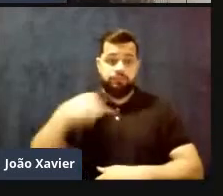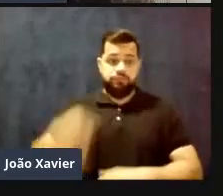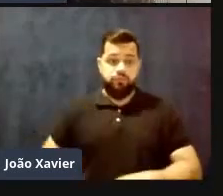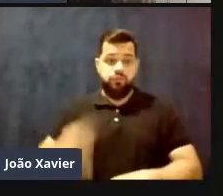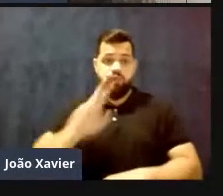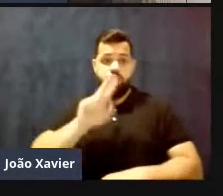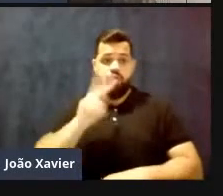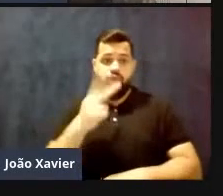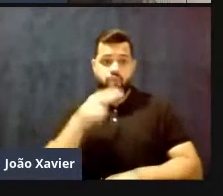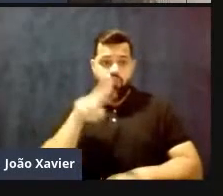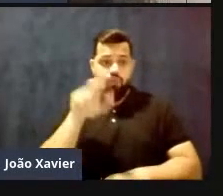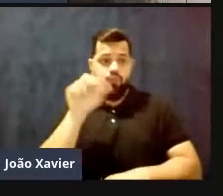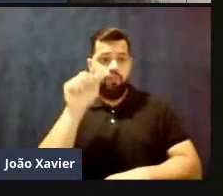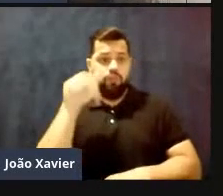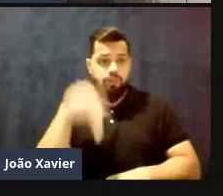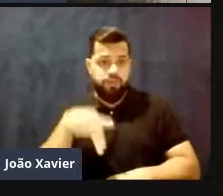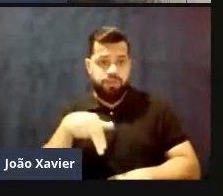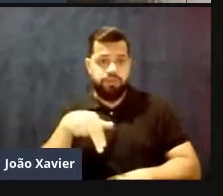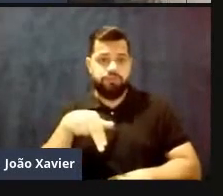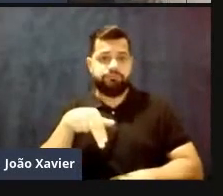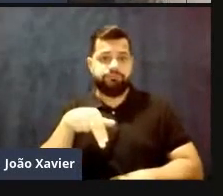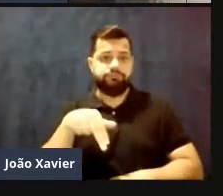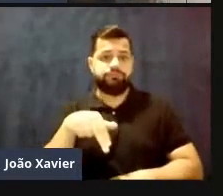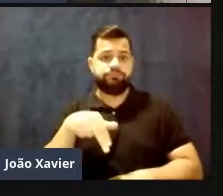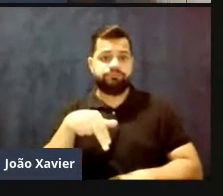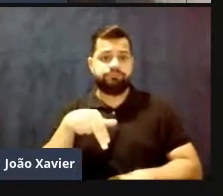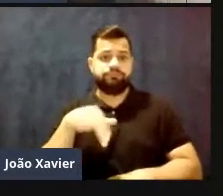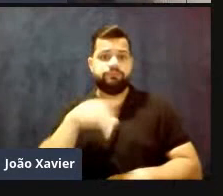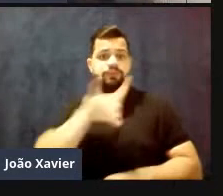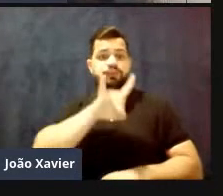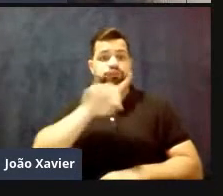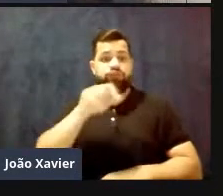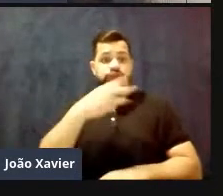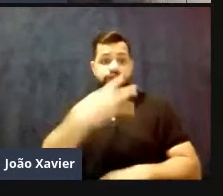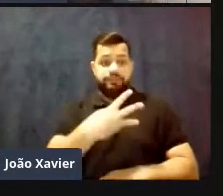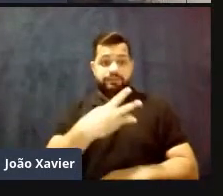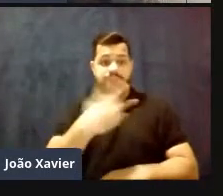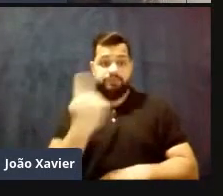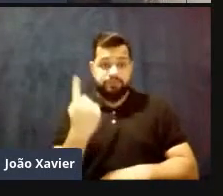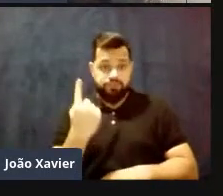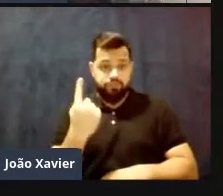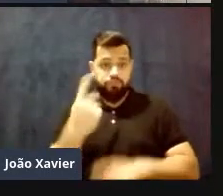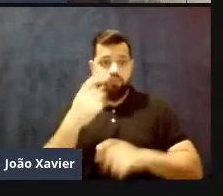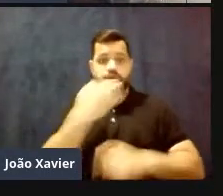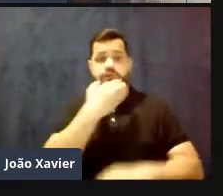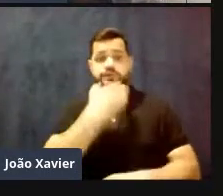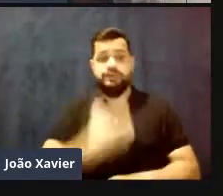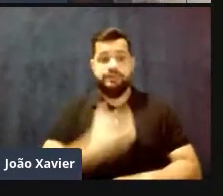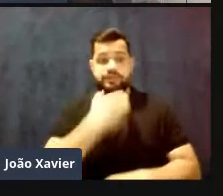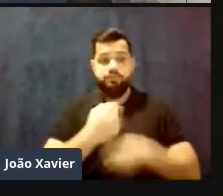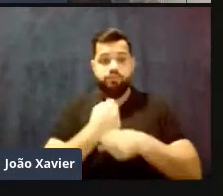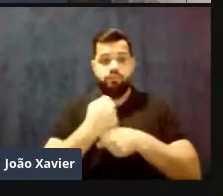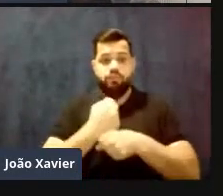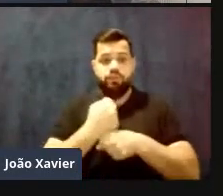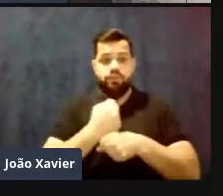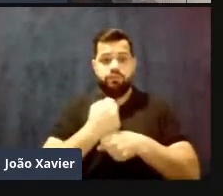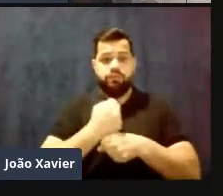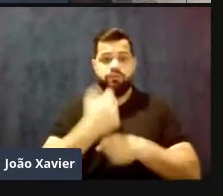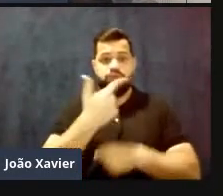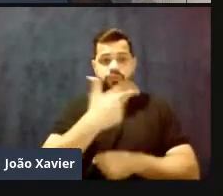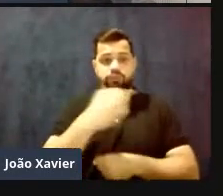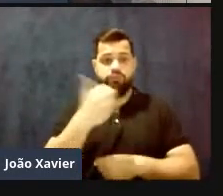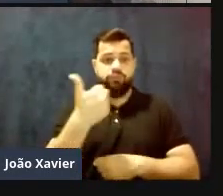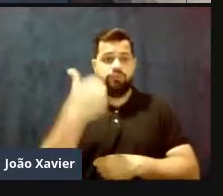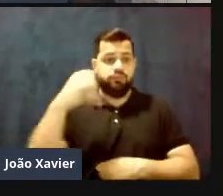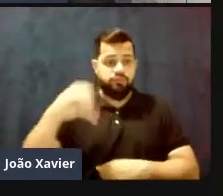primeira vez um possível surto, né, que estaria acontecendo por coronavírus. Foi o primeiro alerta que o governo chinês fez no último dia do